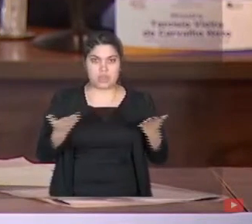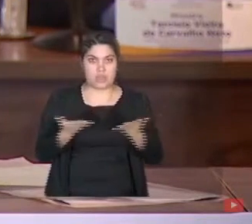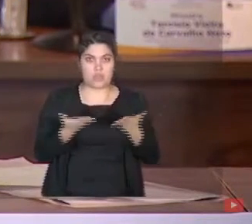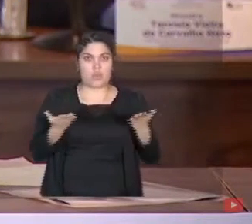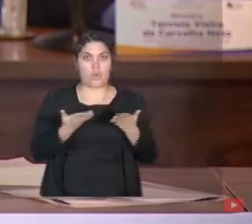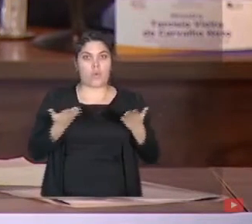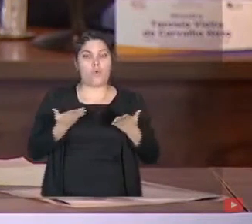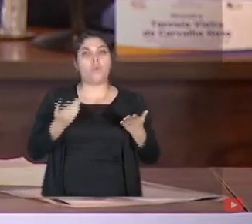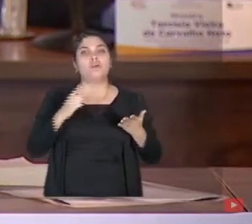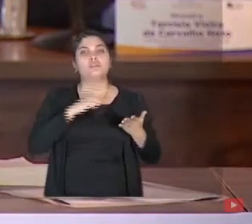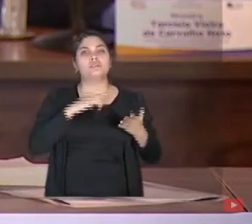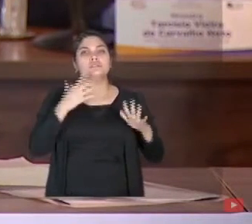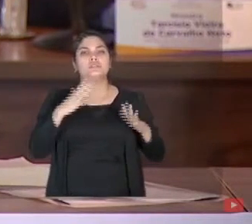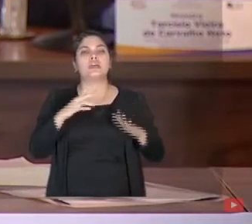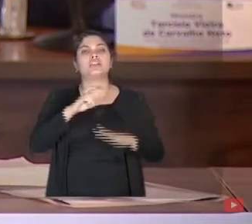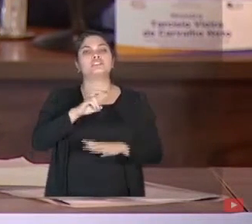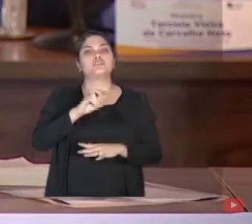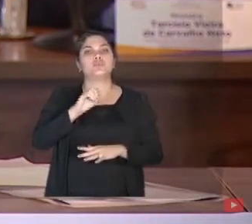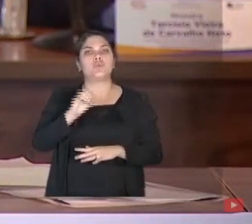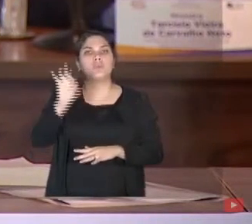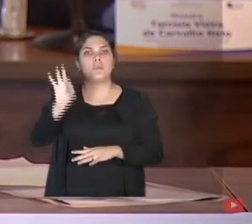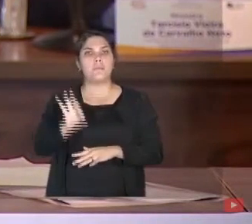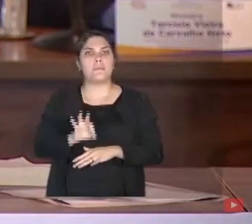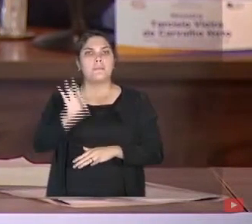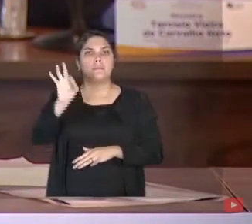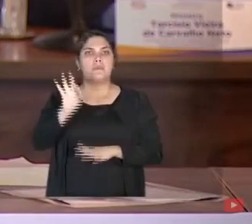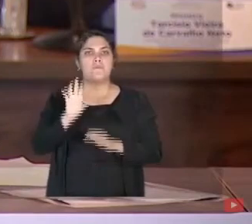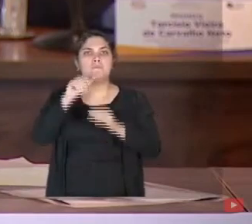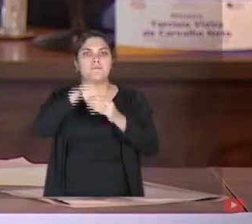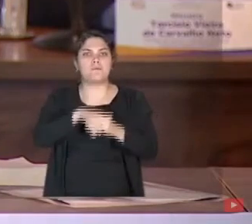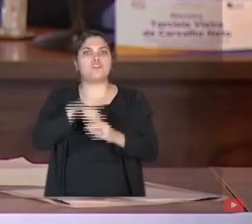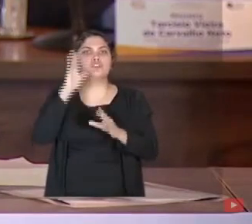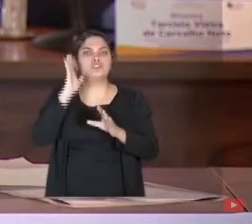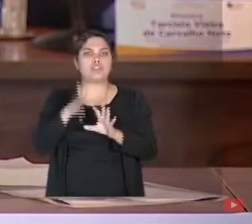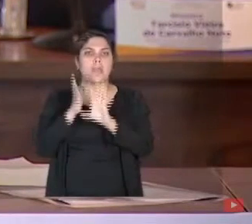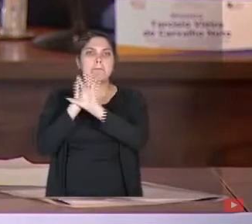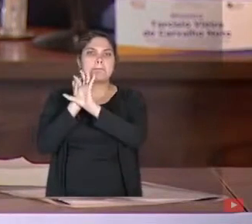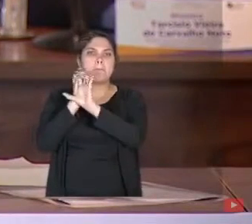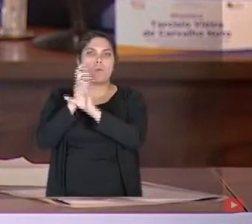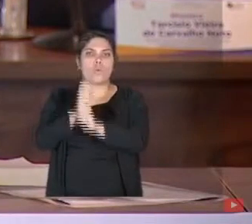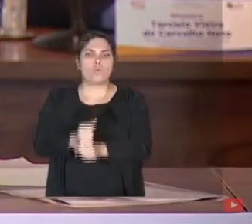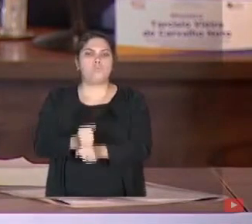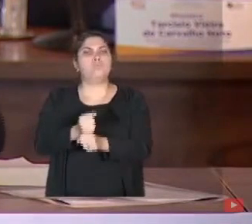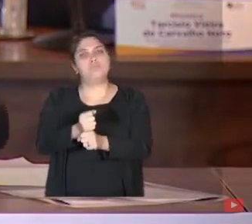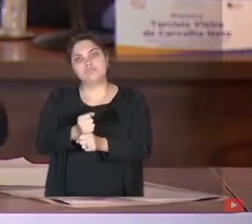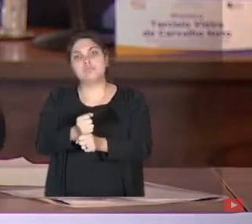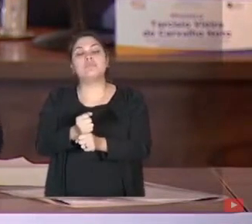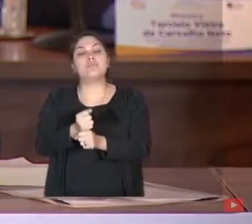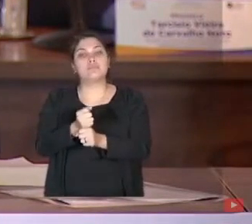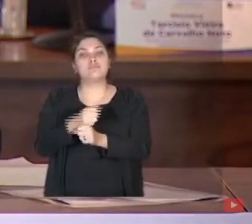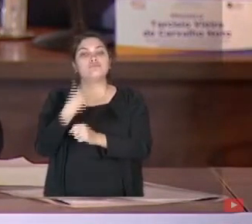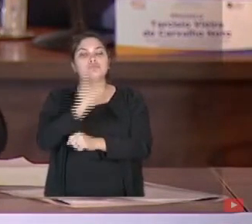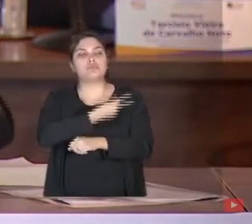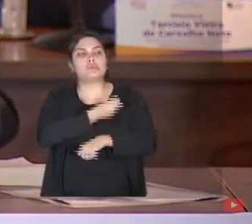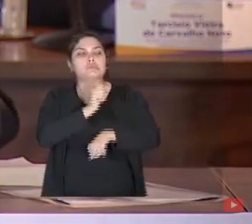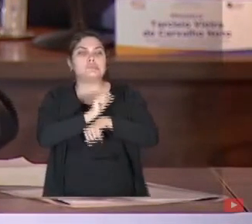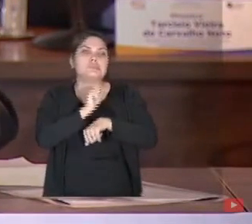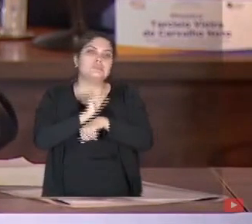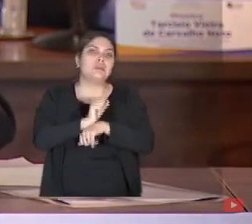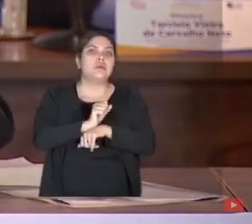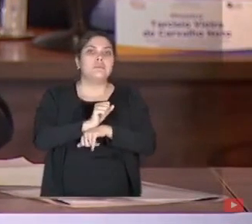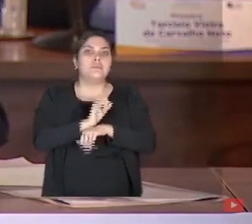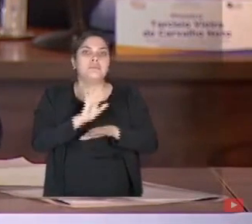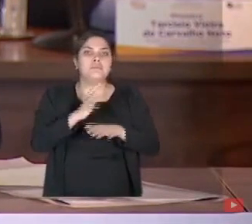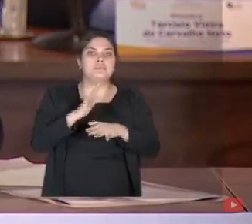em torno de 50% dos votos já totalizados, portanto, com a expectativa de